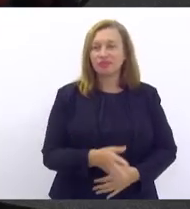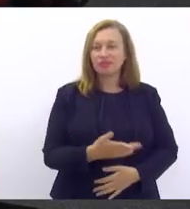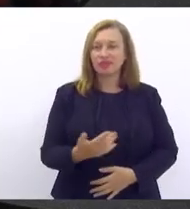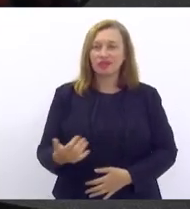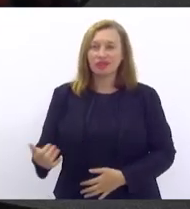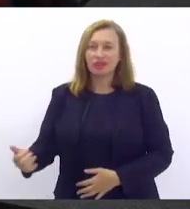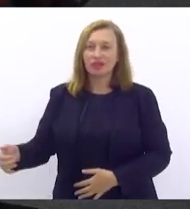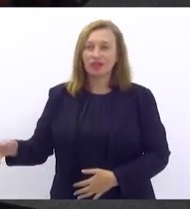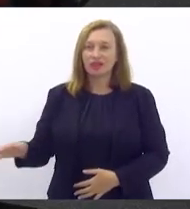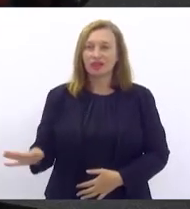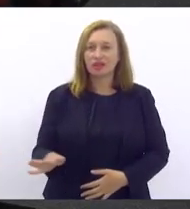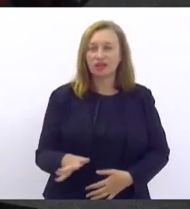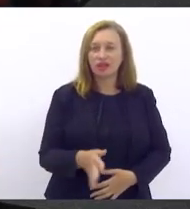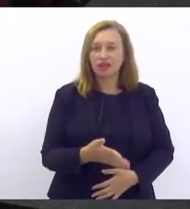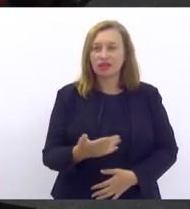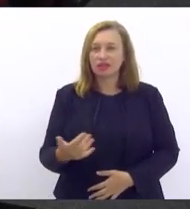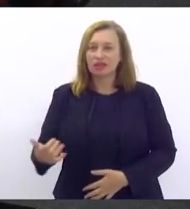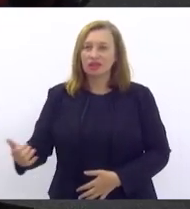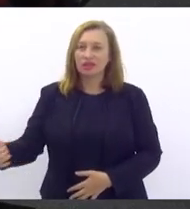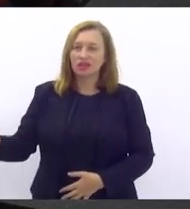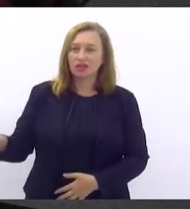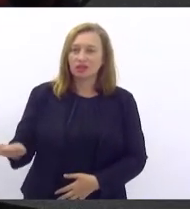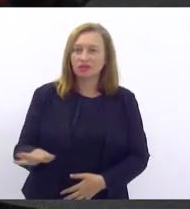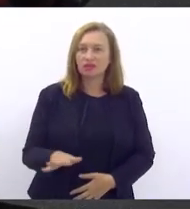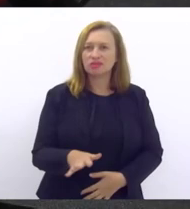Vene, Creator